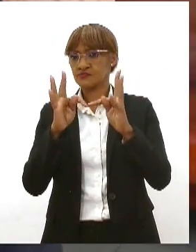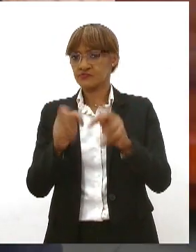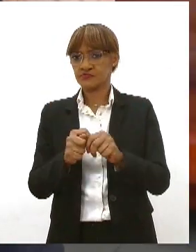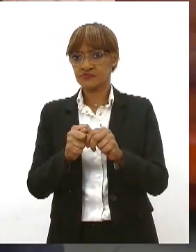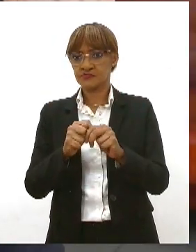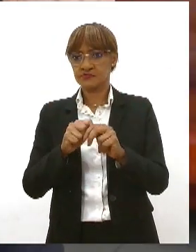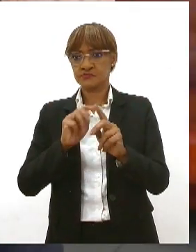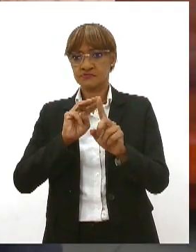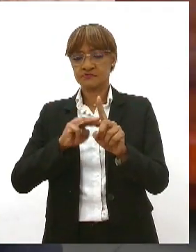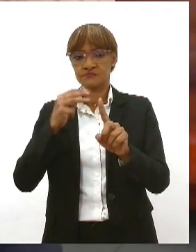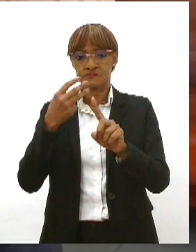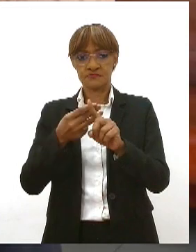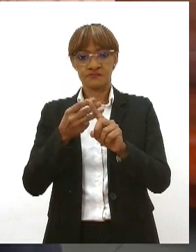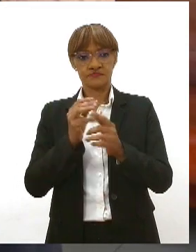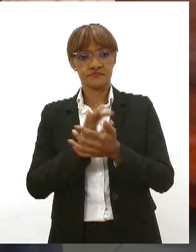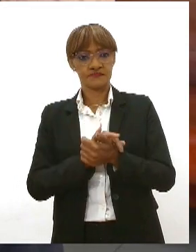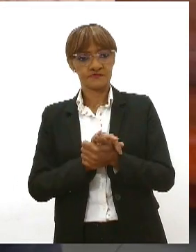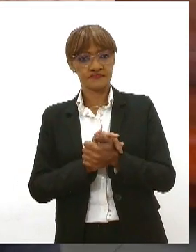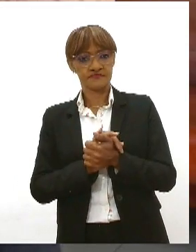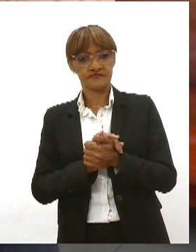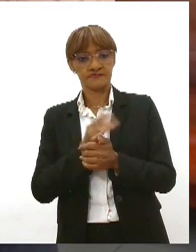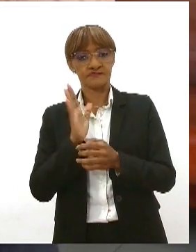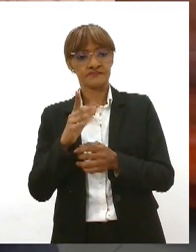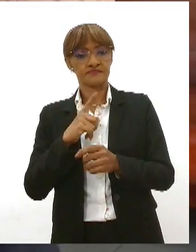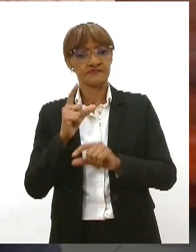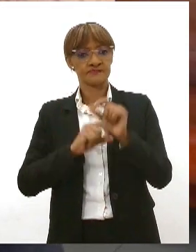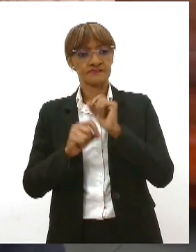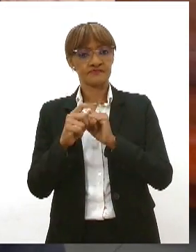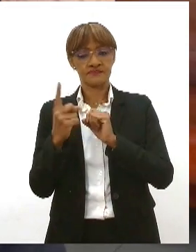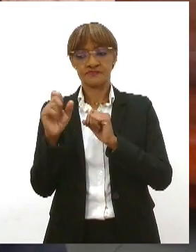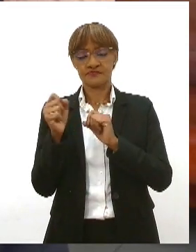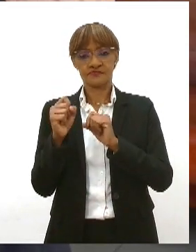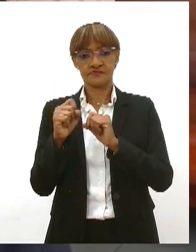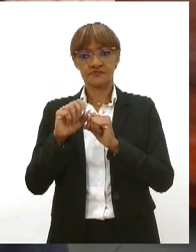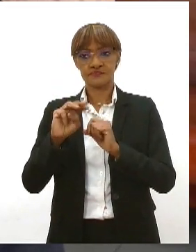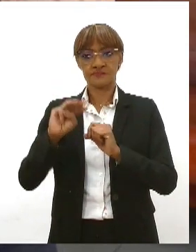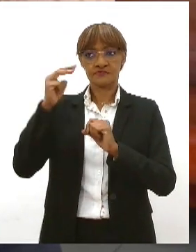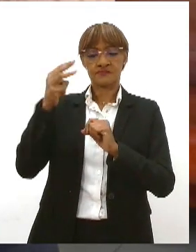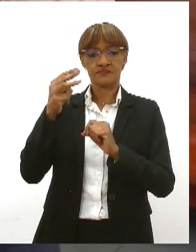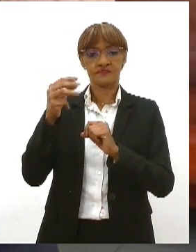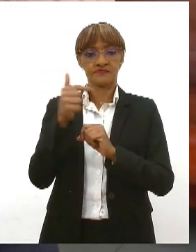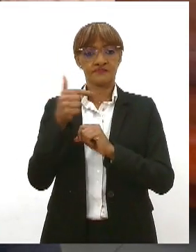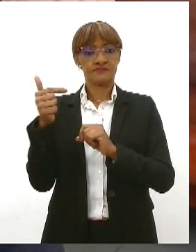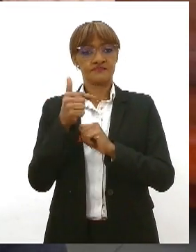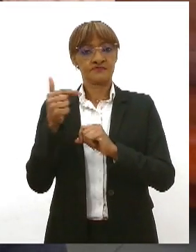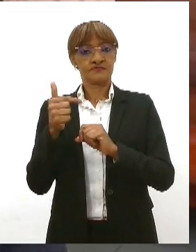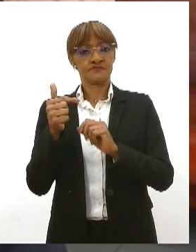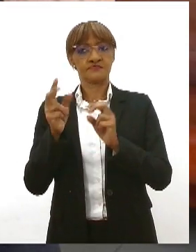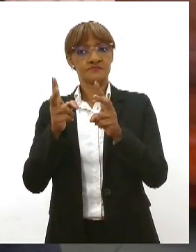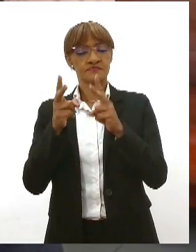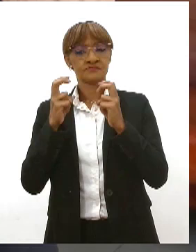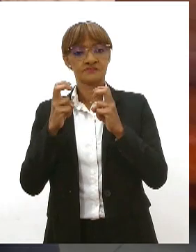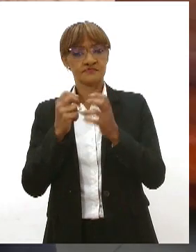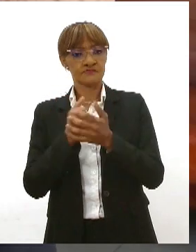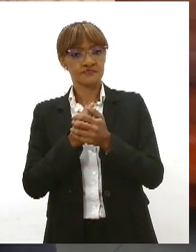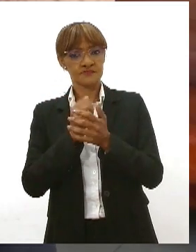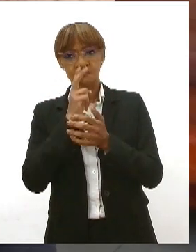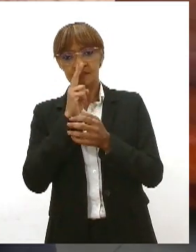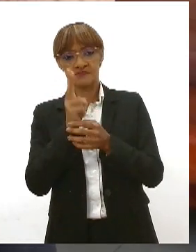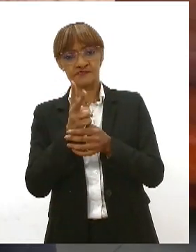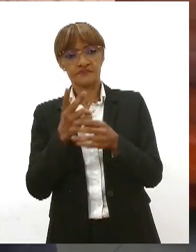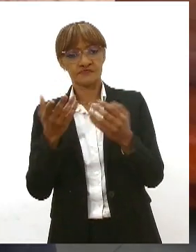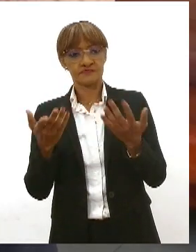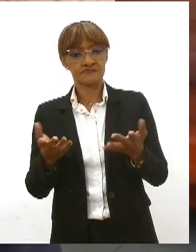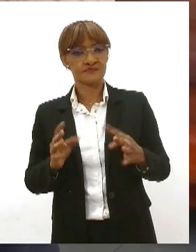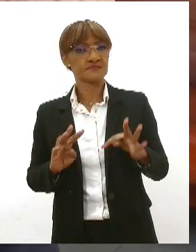tem um aumento de alíquota de 18% para 22%, a gente vai perceber um aumento linear, basicamente, em todos os produtos,